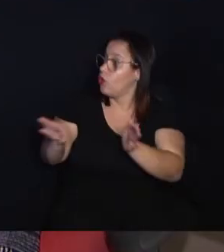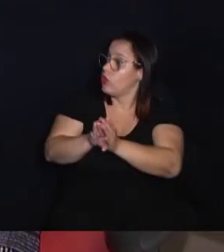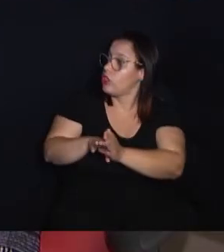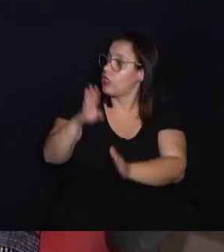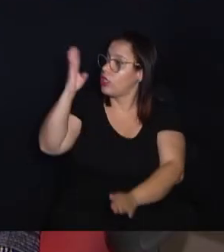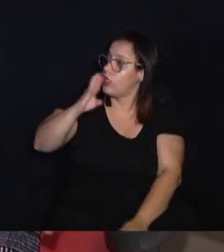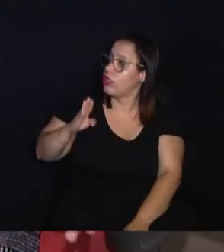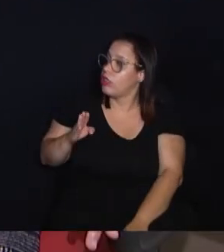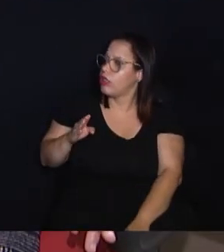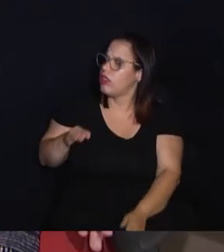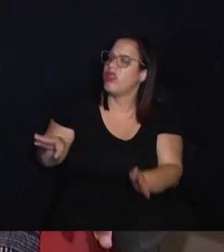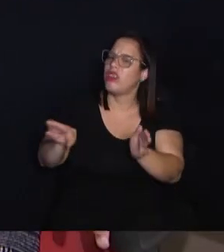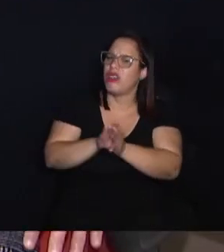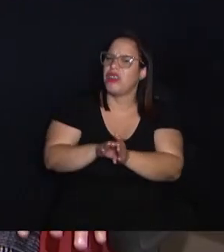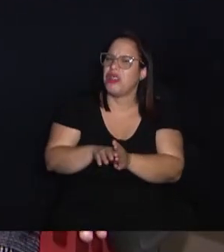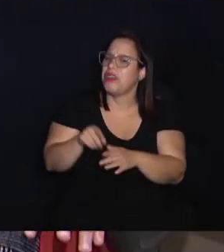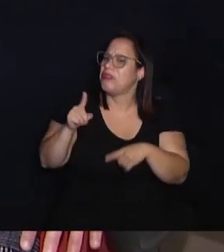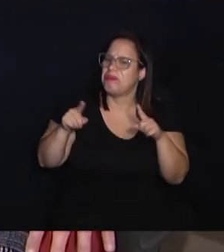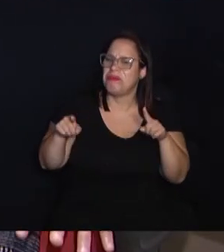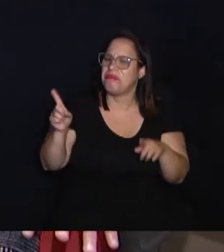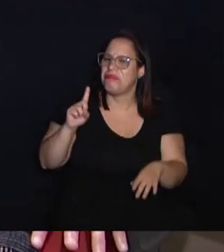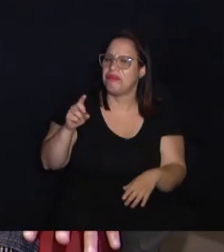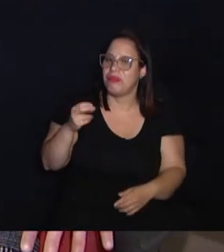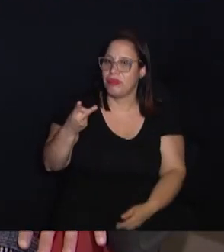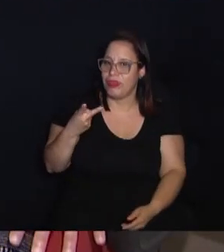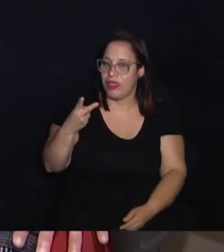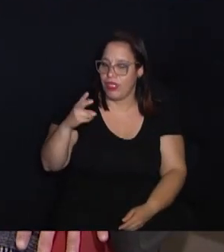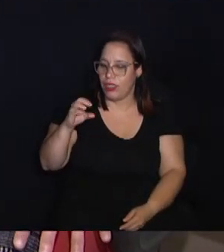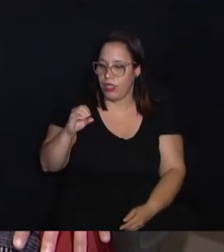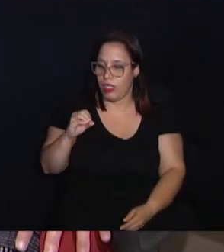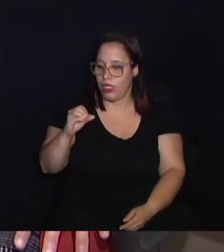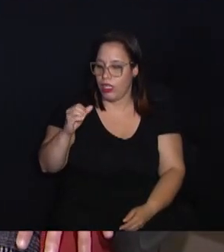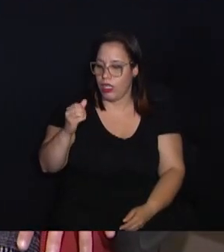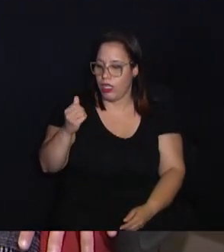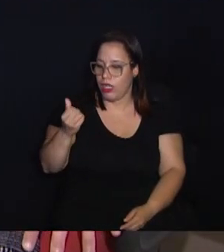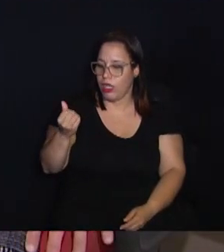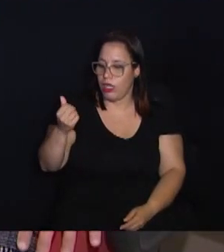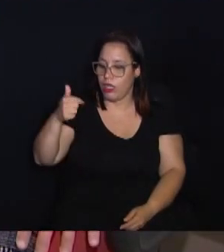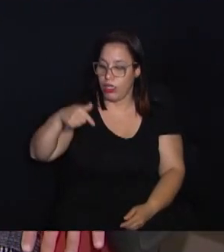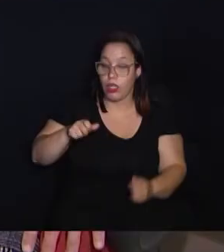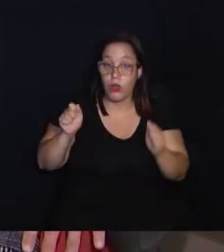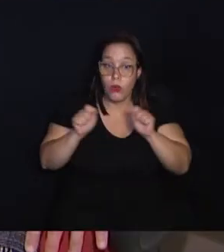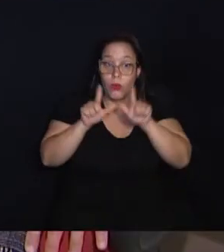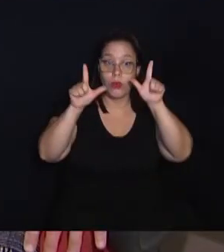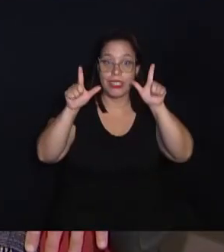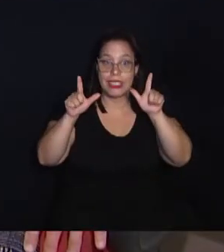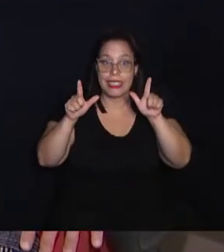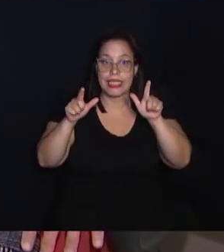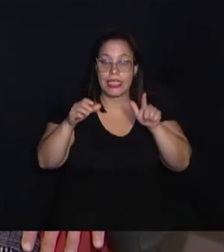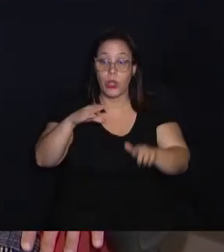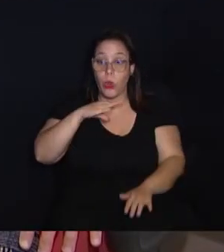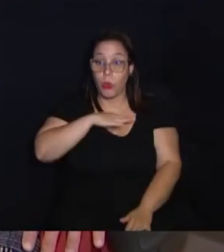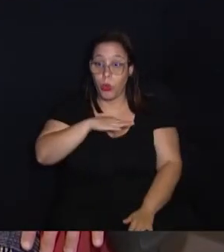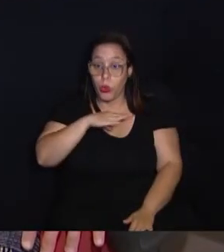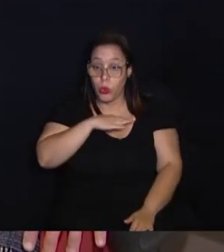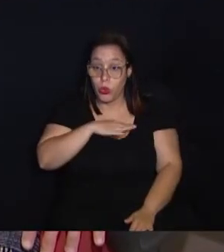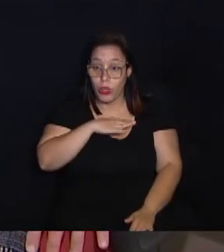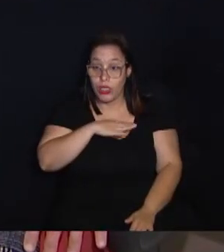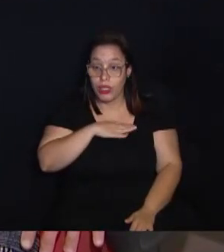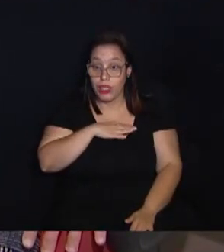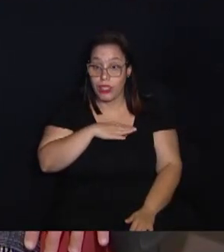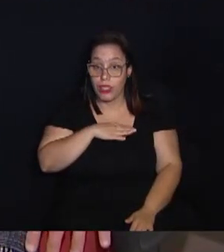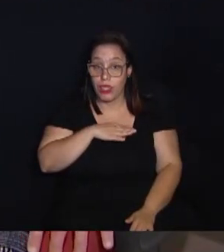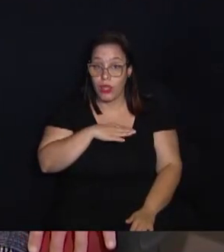ano? Eu cheguei não faz muito tempo, eu cheguei em 2016. Porque chama a atenção português fluente, você disse também que